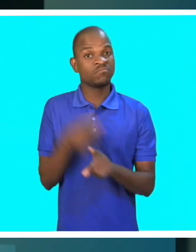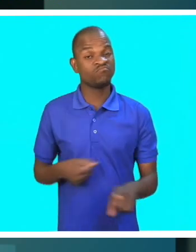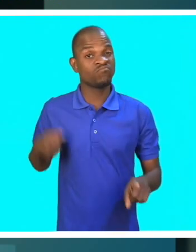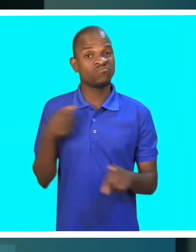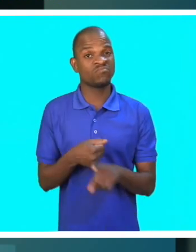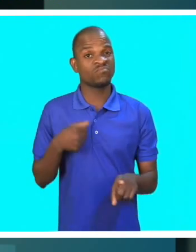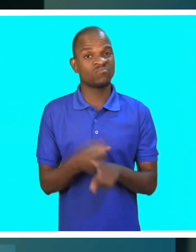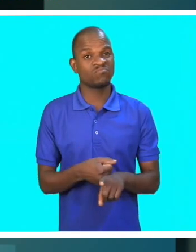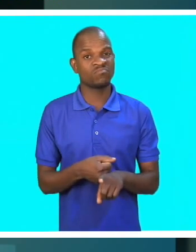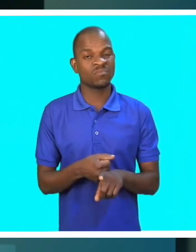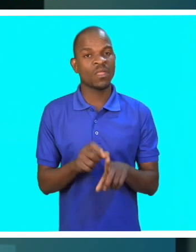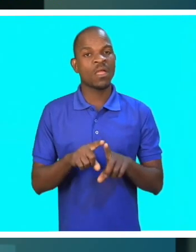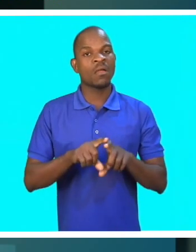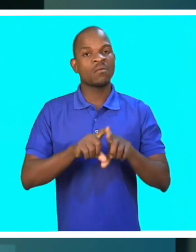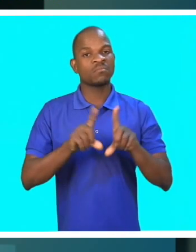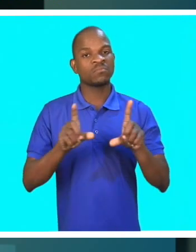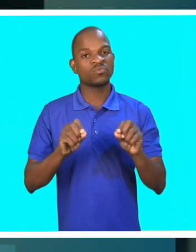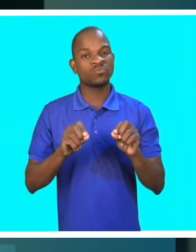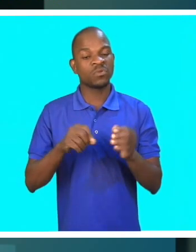certa. Não se conseguiu